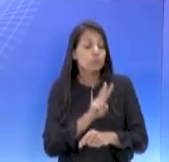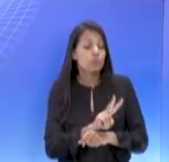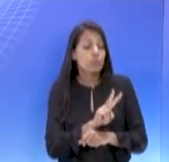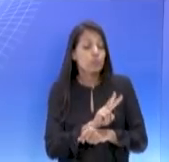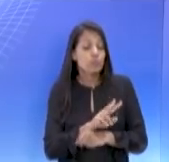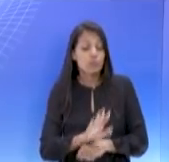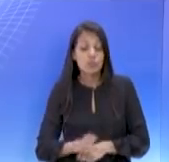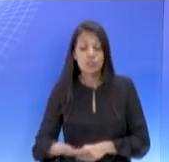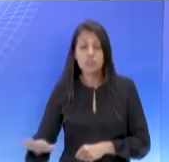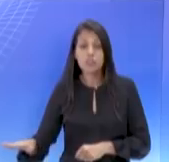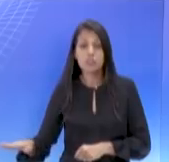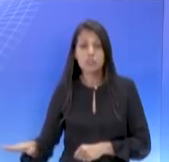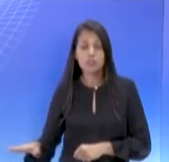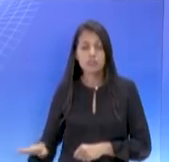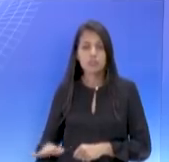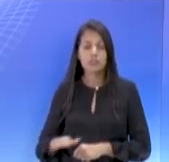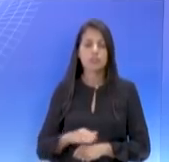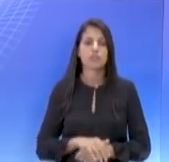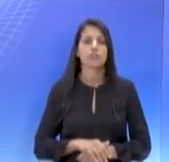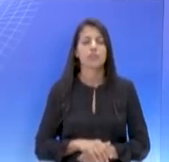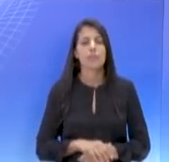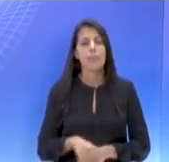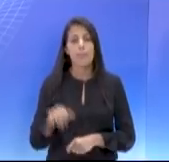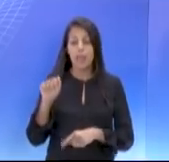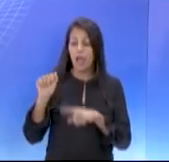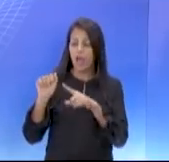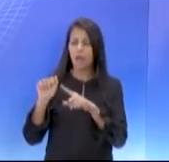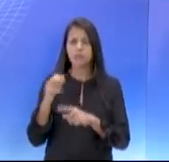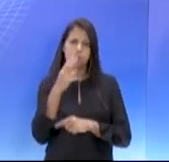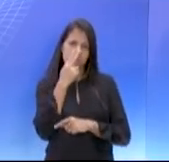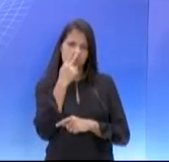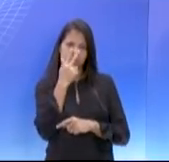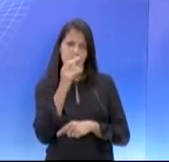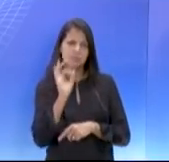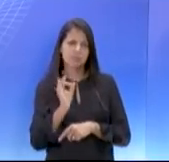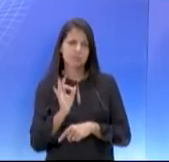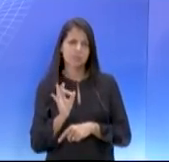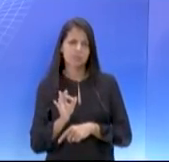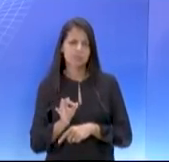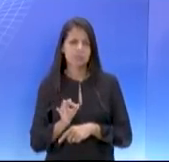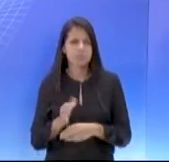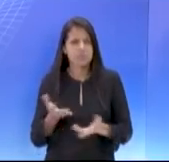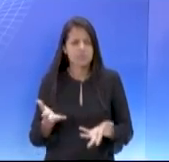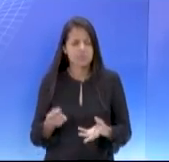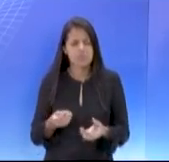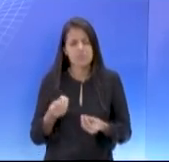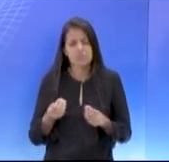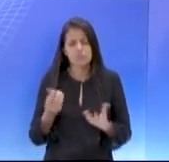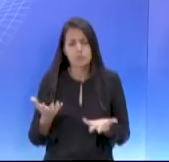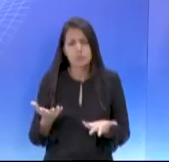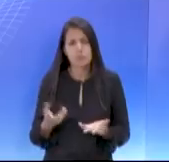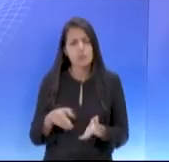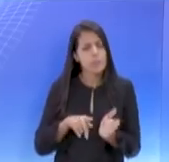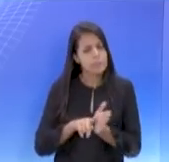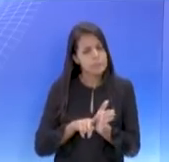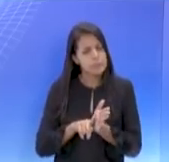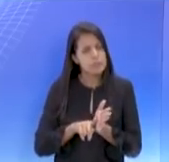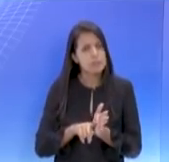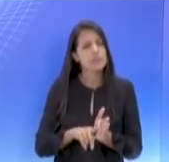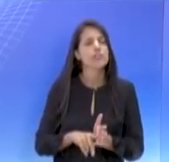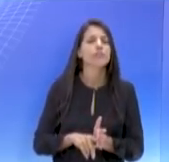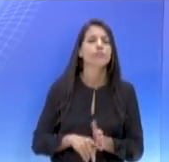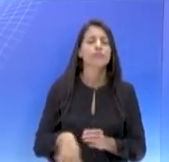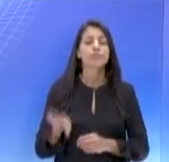de proximidade e subordinação em relação aos senhores. Essa pergunta parece que é correta, mas a gente não